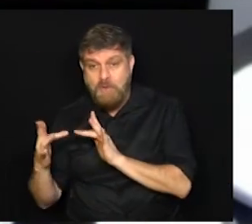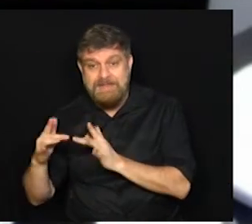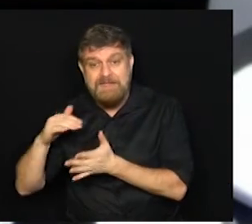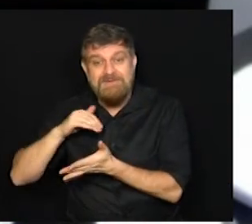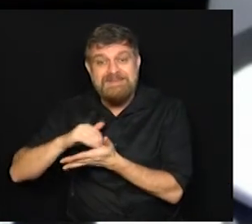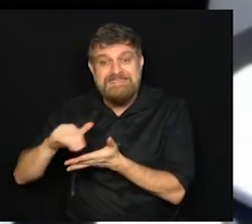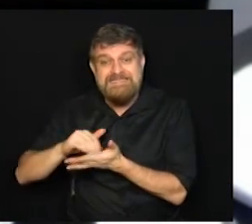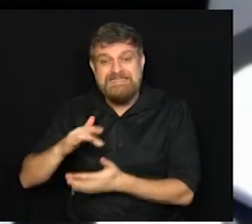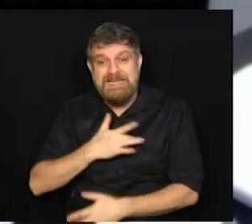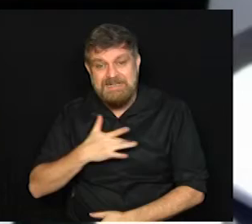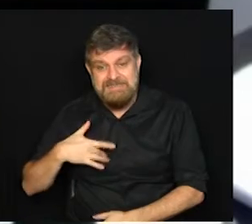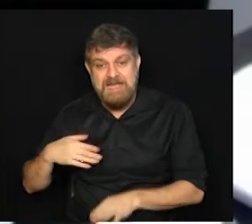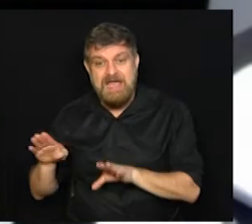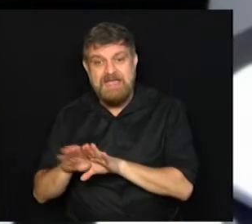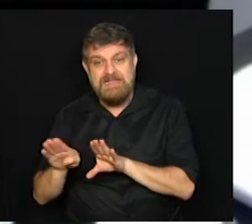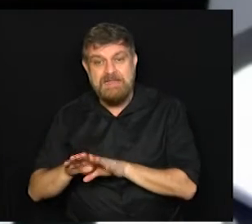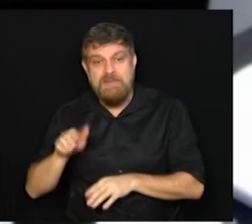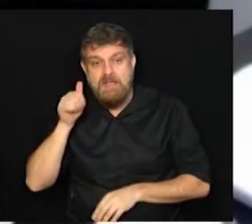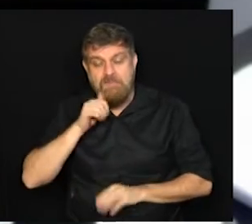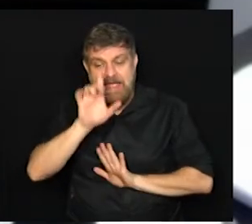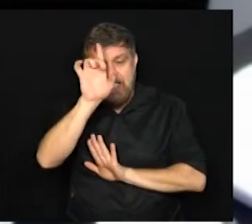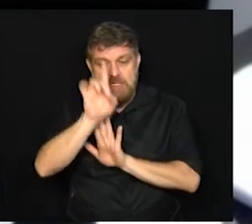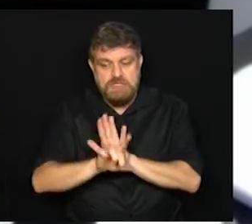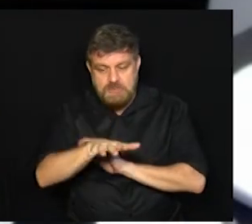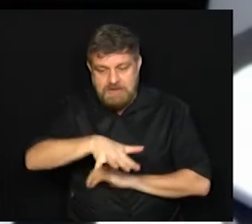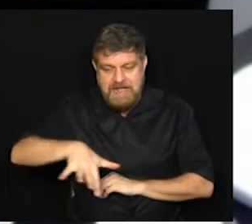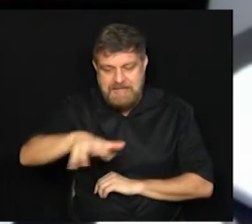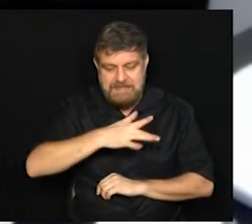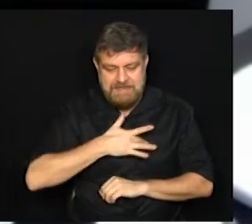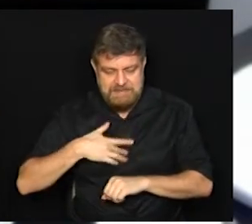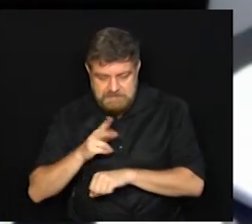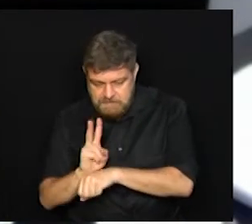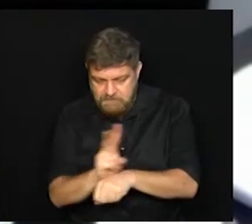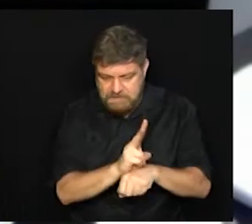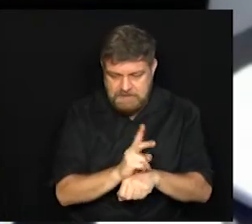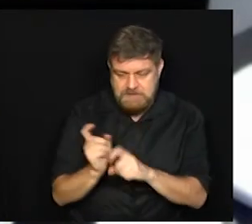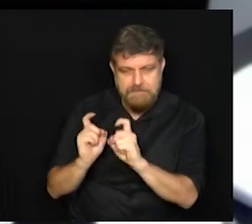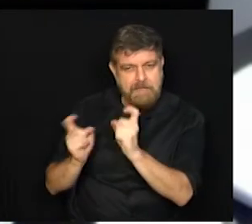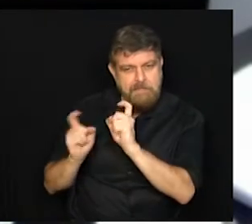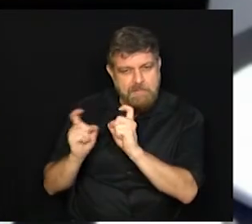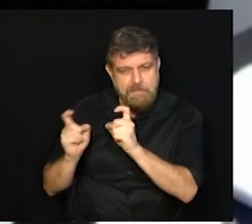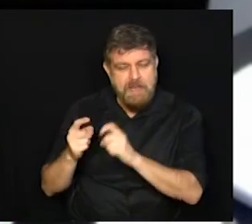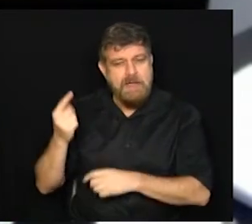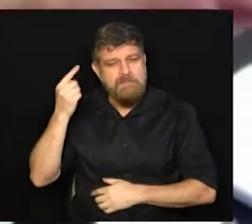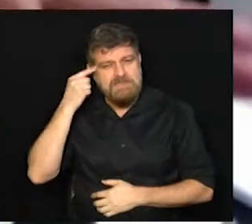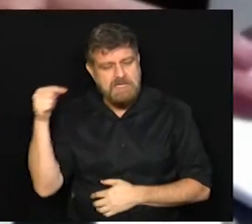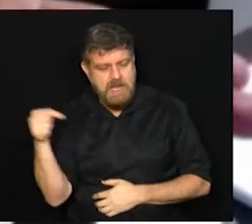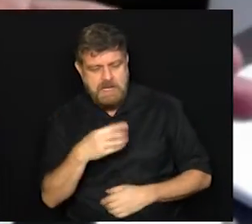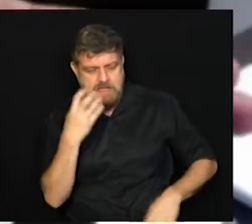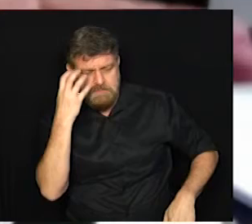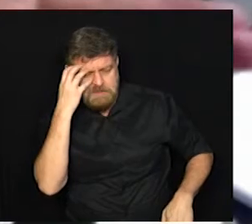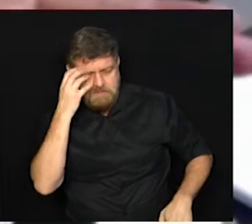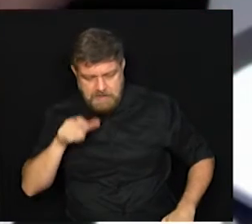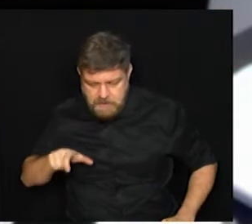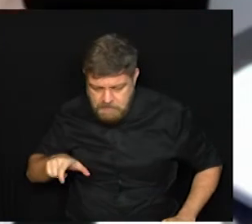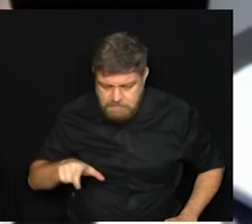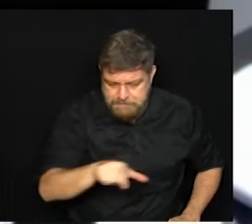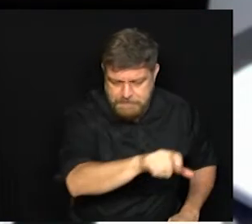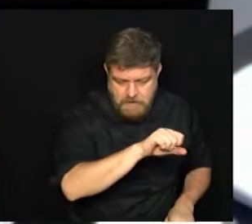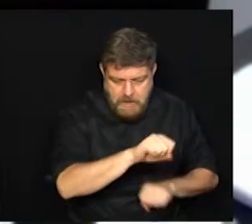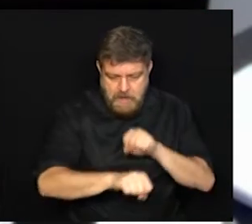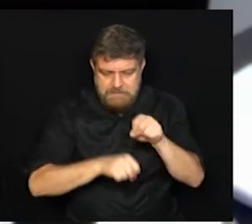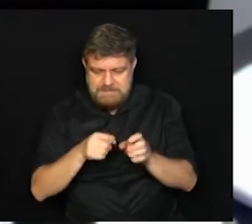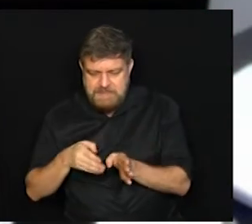com a Andréa von Zuben, para que a gente possa aí fazer uma discussão e ver se é possível essa questão, que seja para fazer um teste, né, e ver